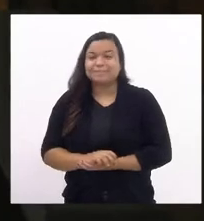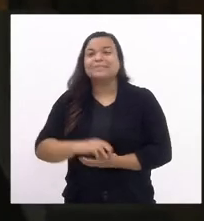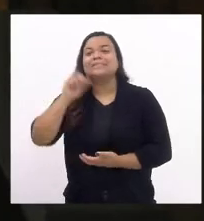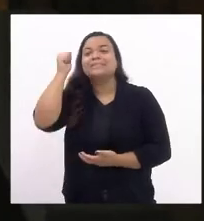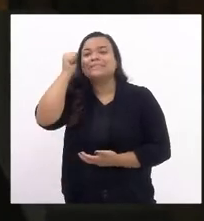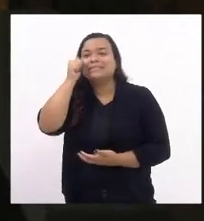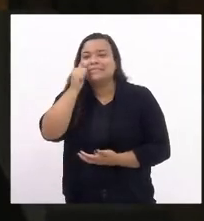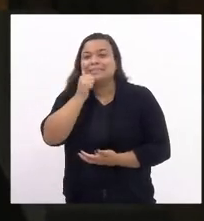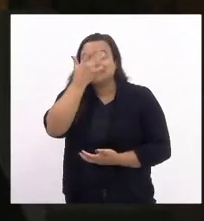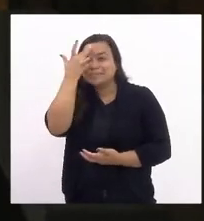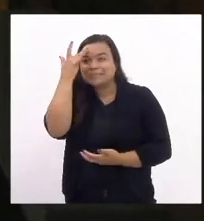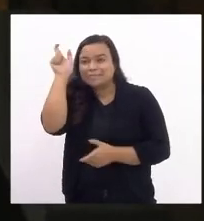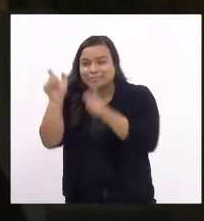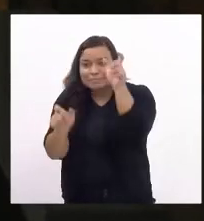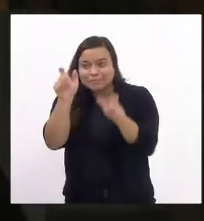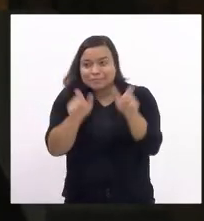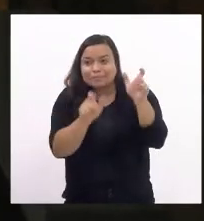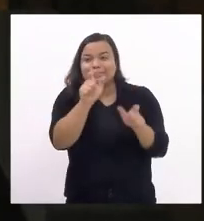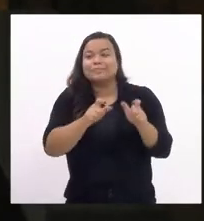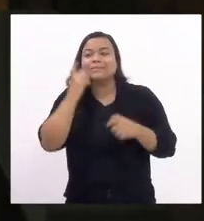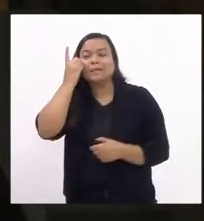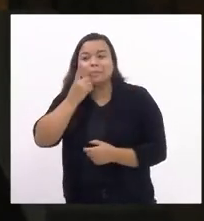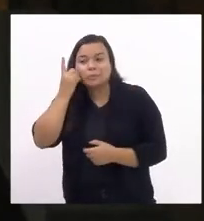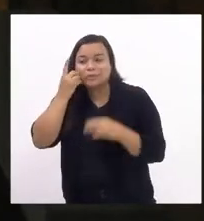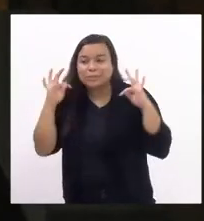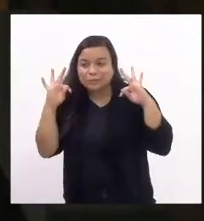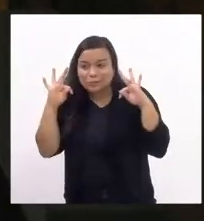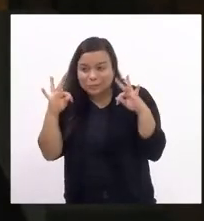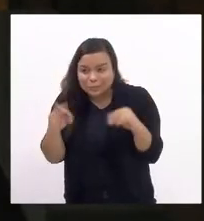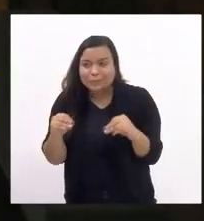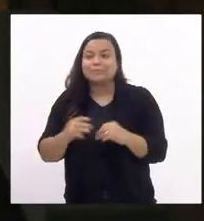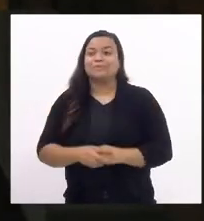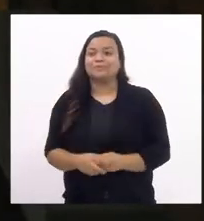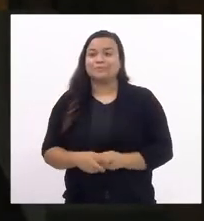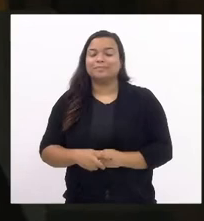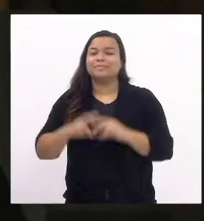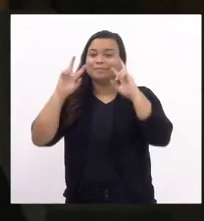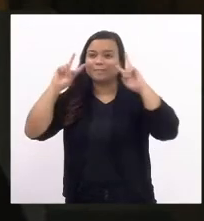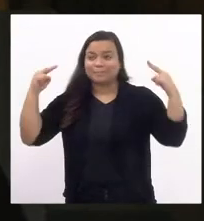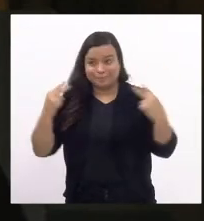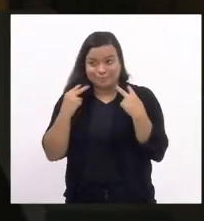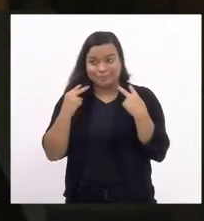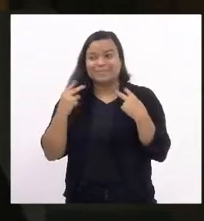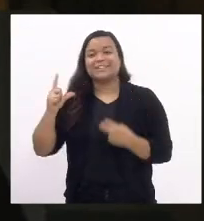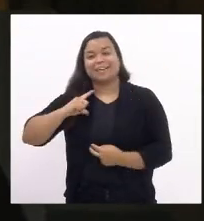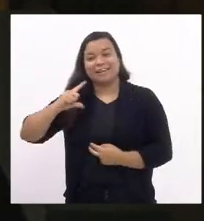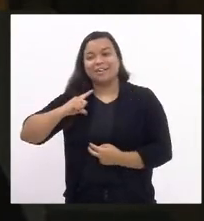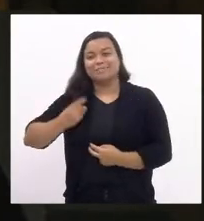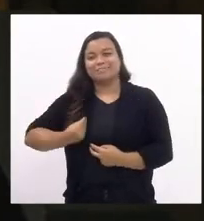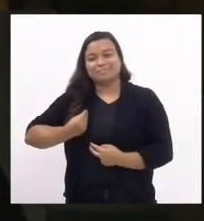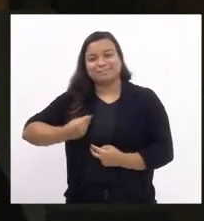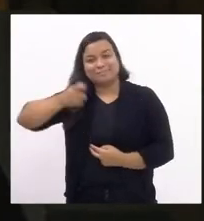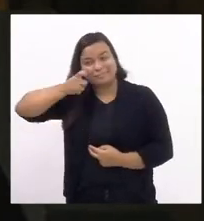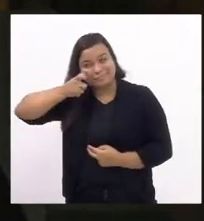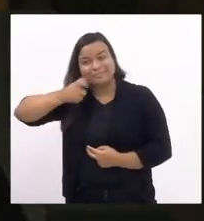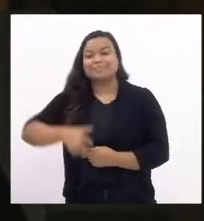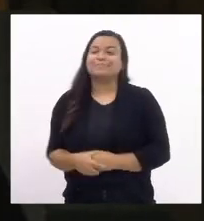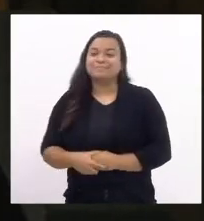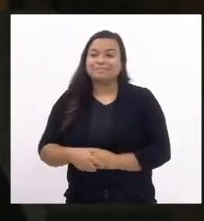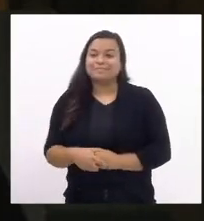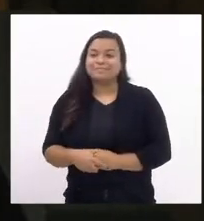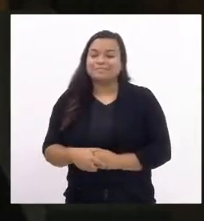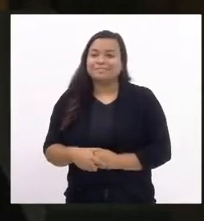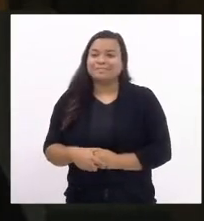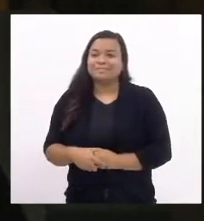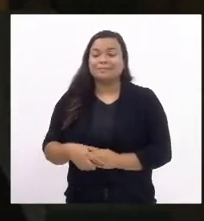senhoras e senhores deputados que nos assistem de